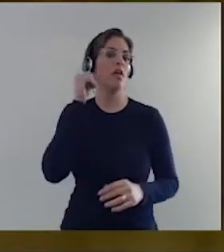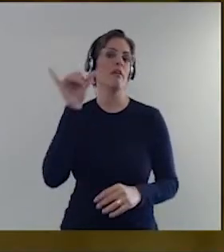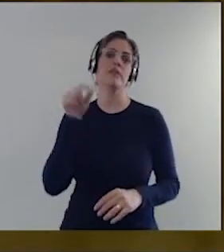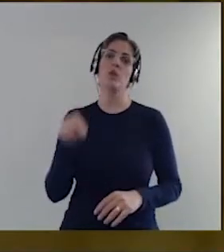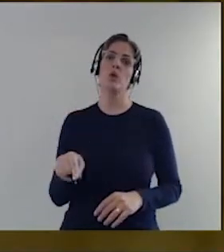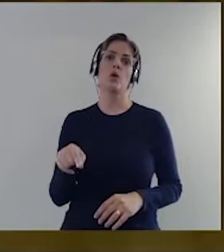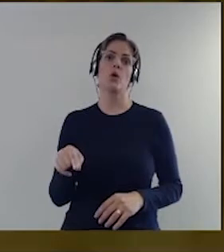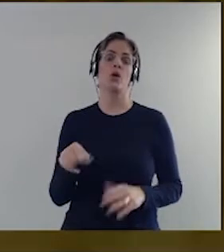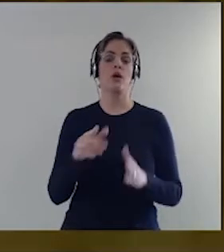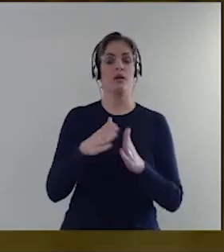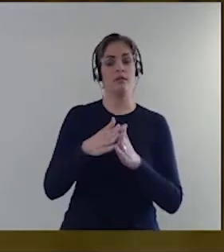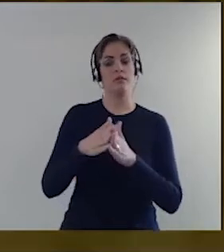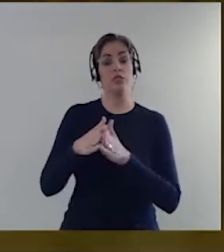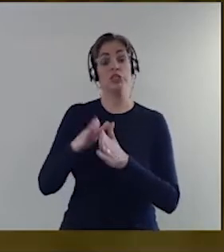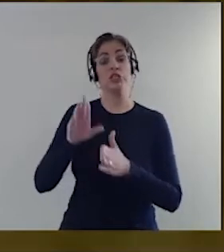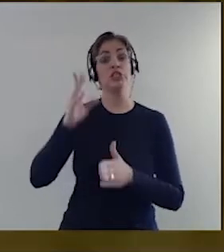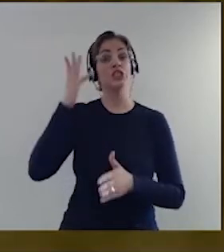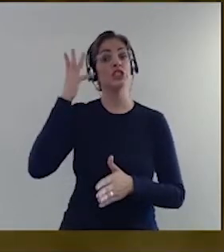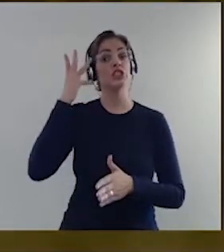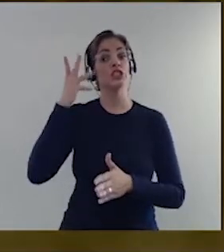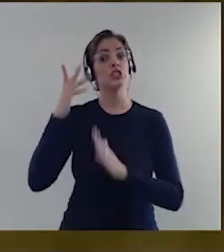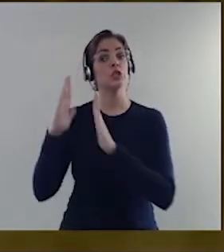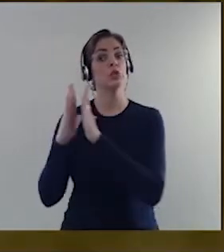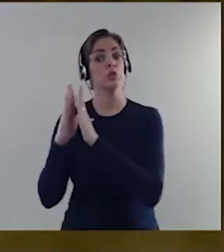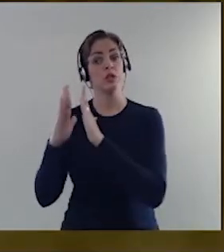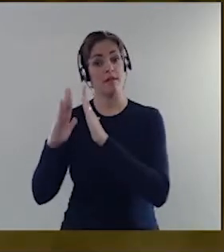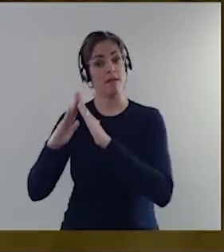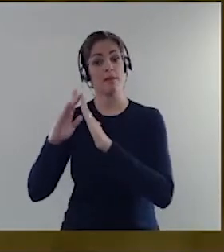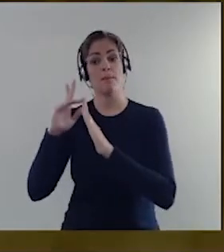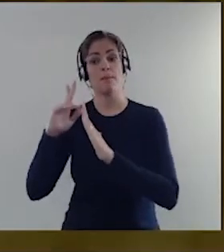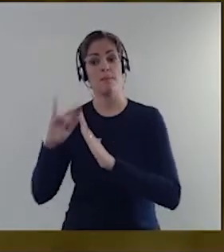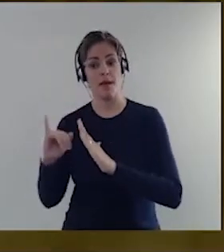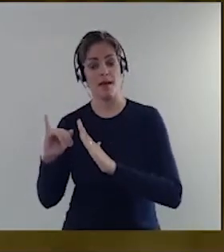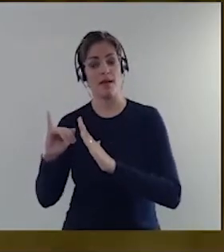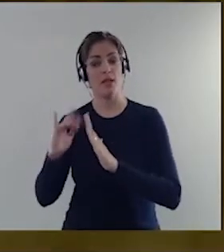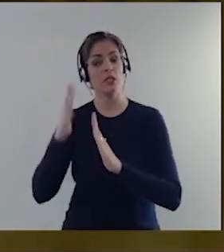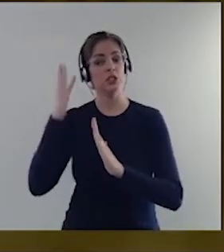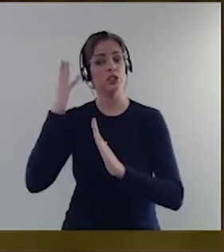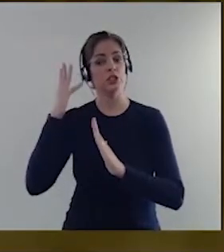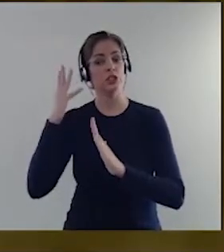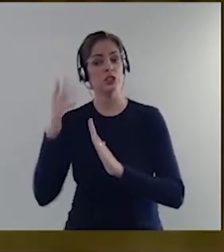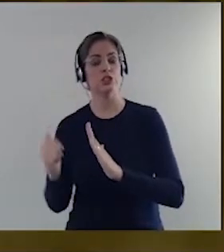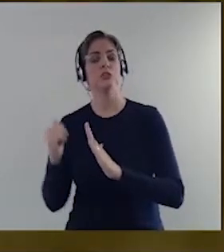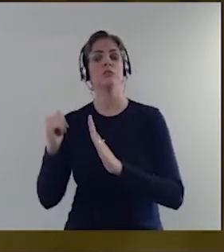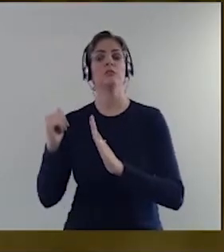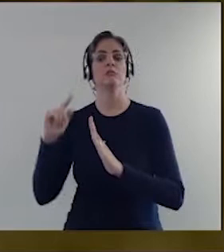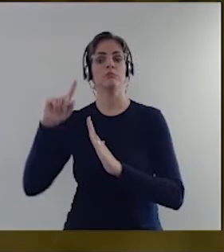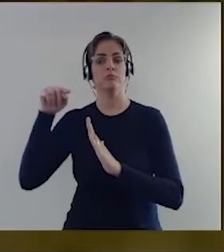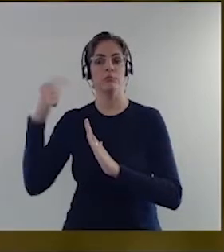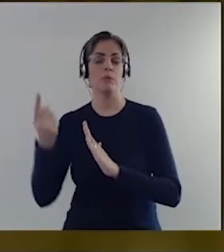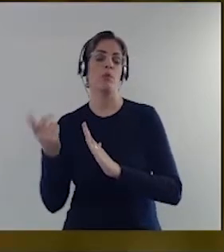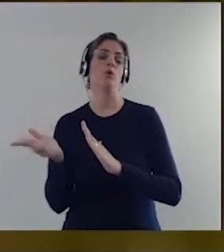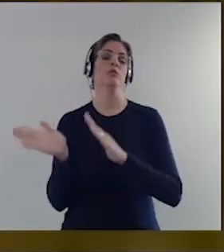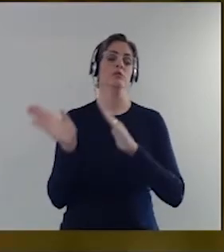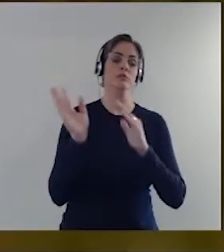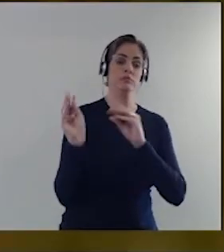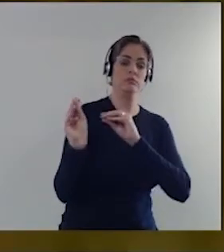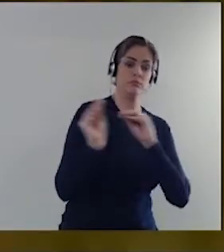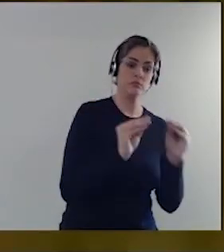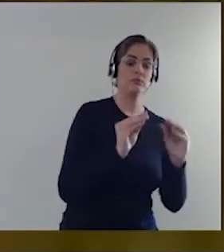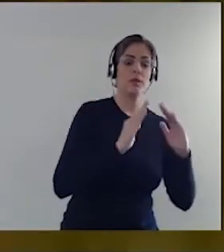o pai, direto, sem idas e vindas, e automaticamente passavam períodos maiores com a